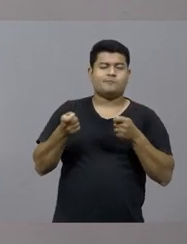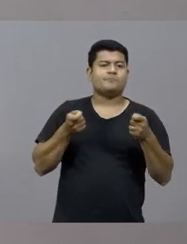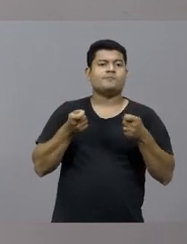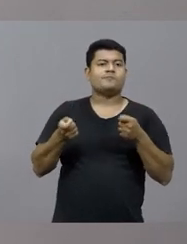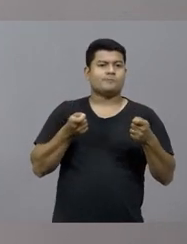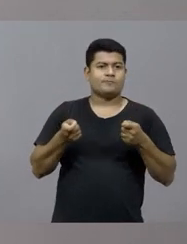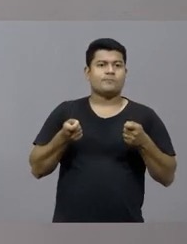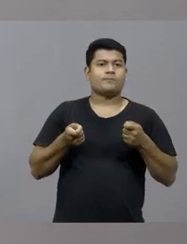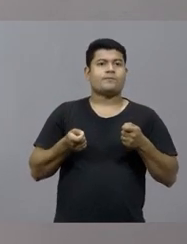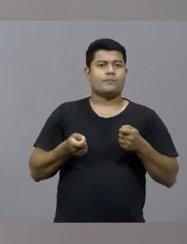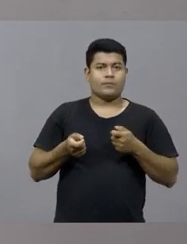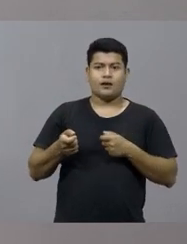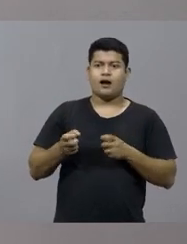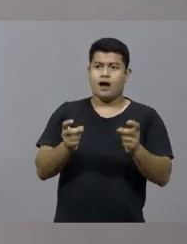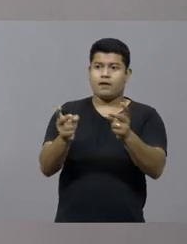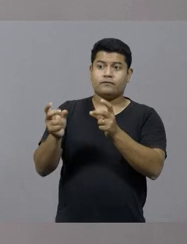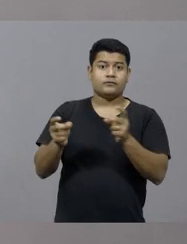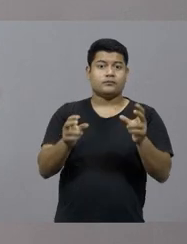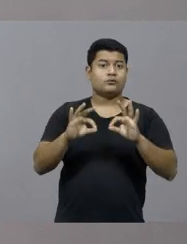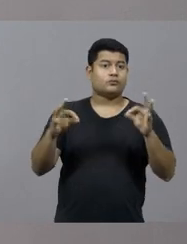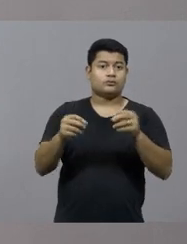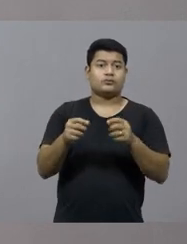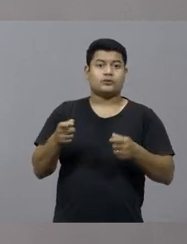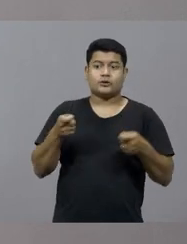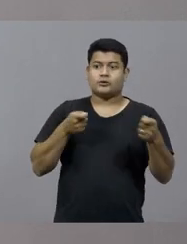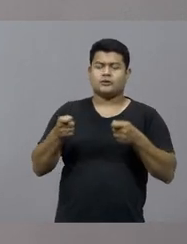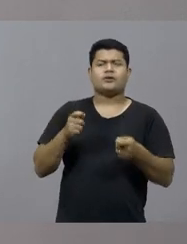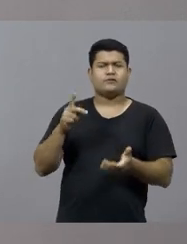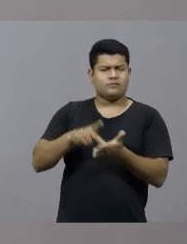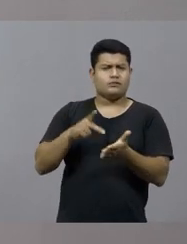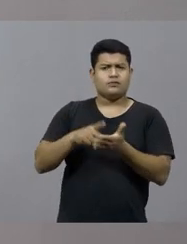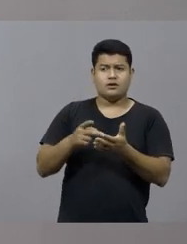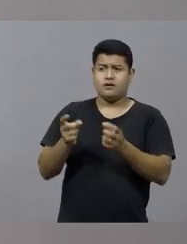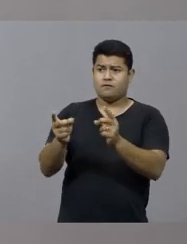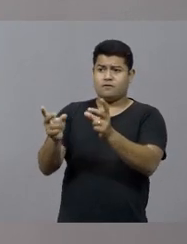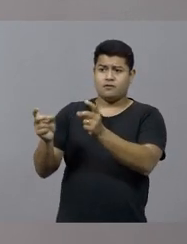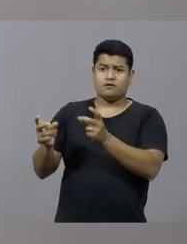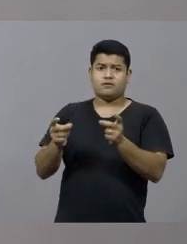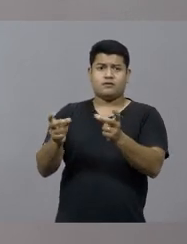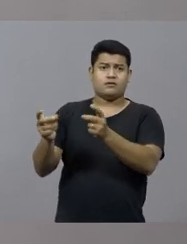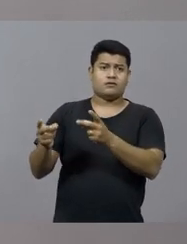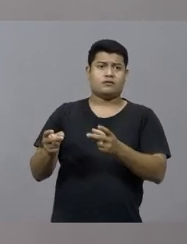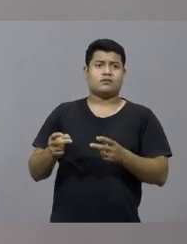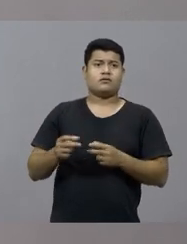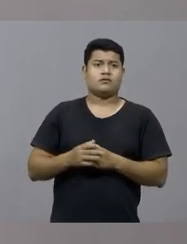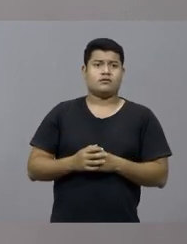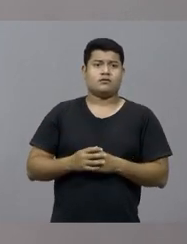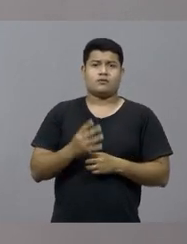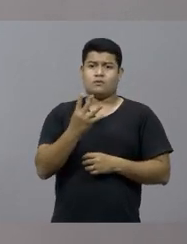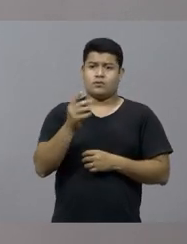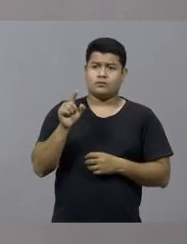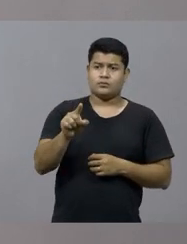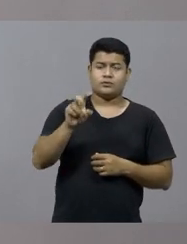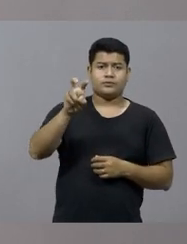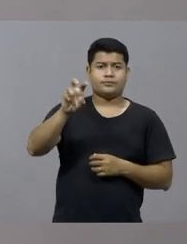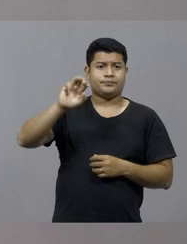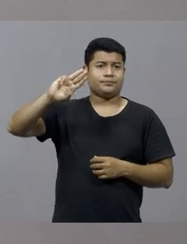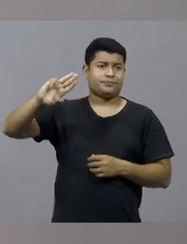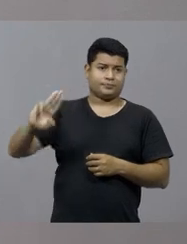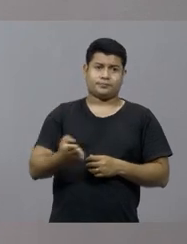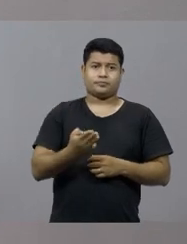vender e economizar. E, de fato, ele vendeu. Economizou e vendeu pelo custo de 4,5 milhões de